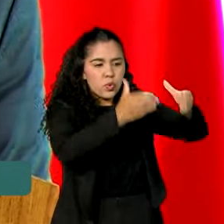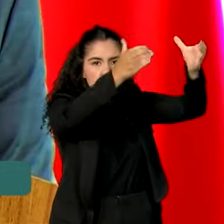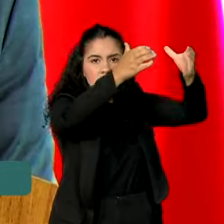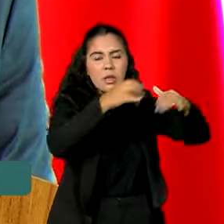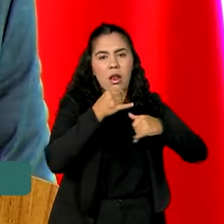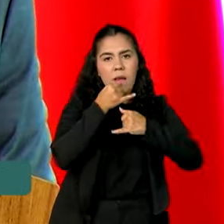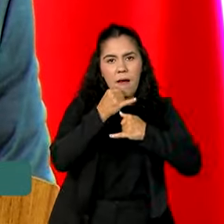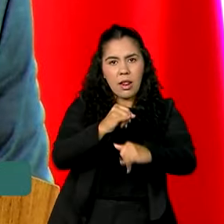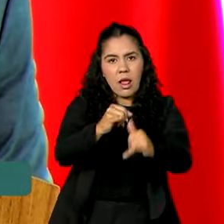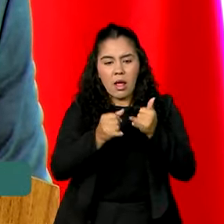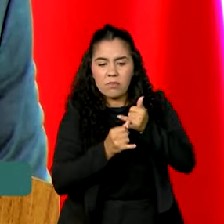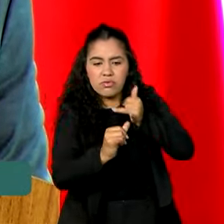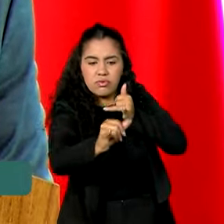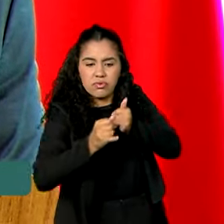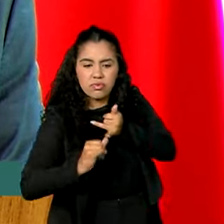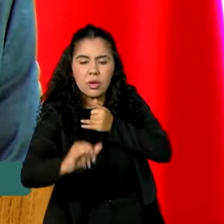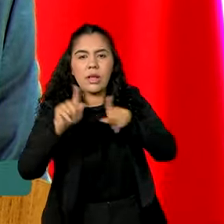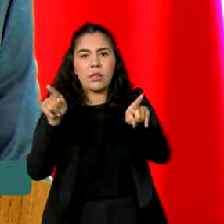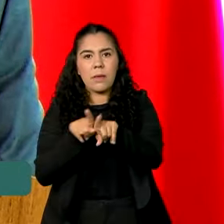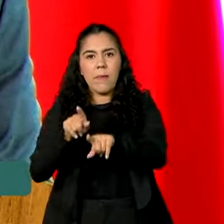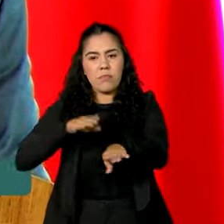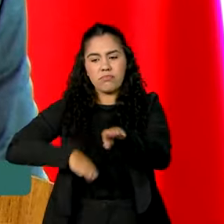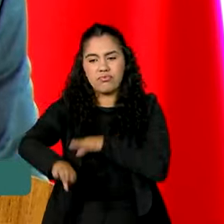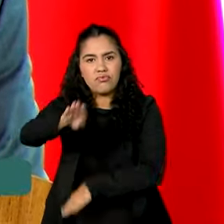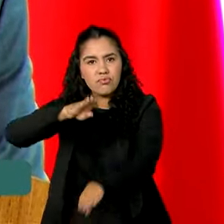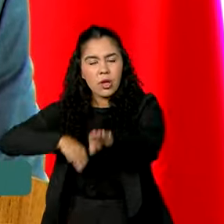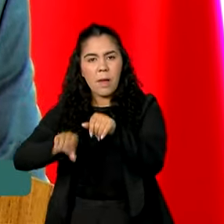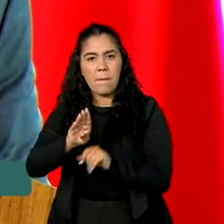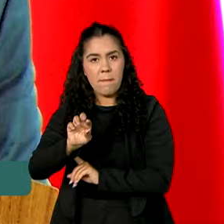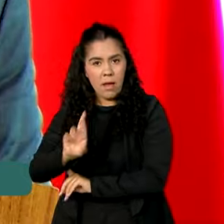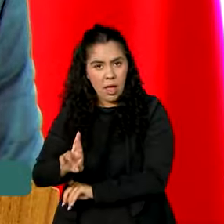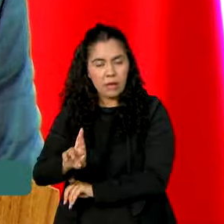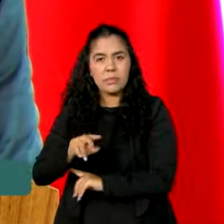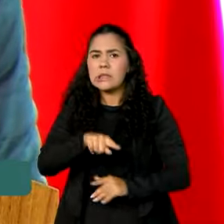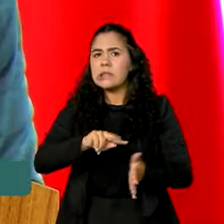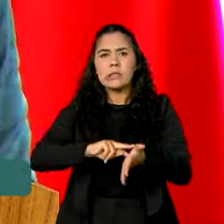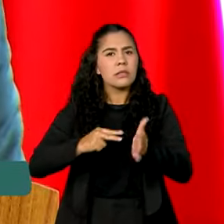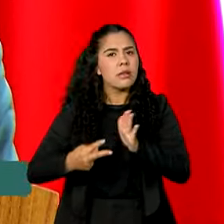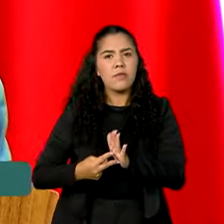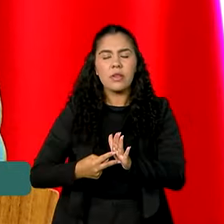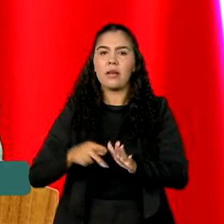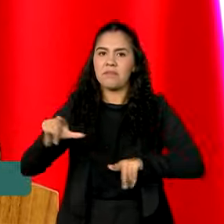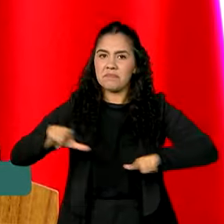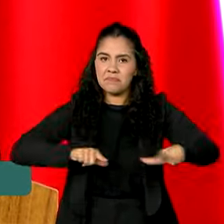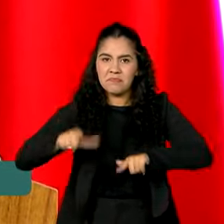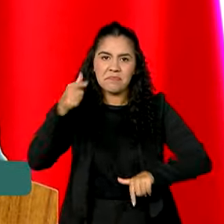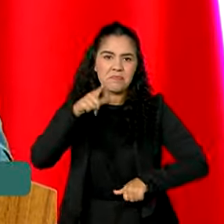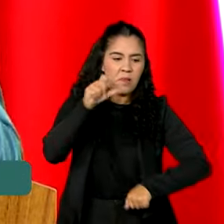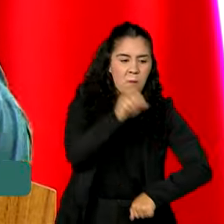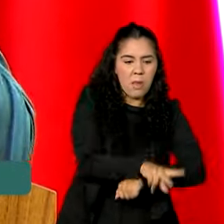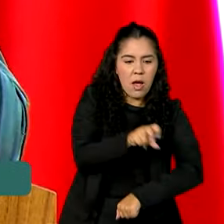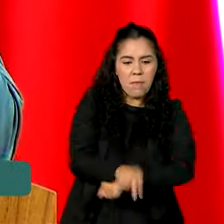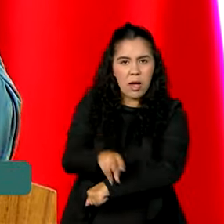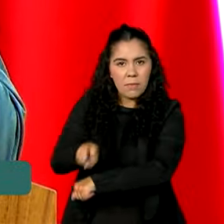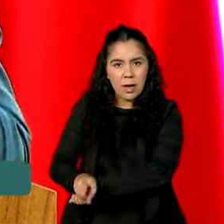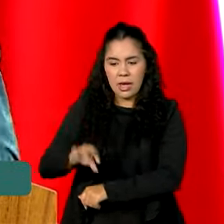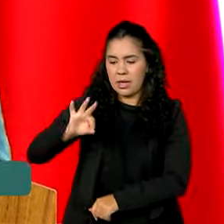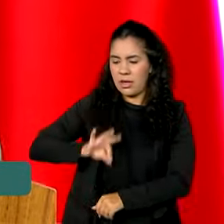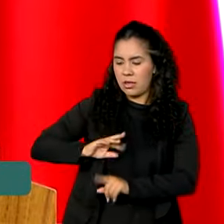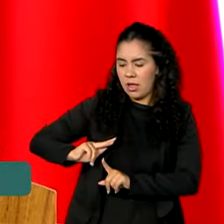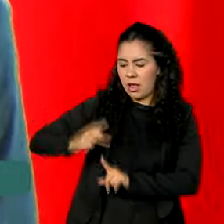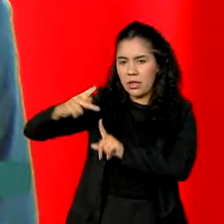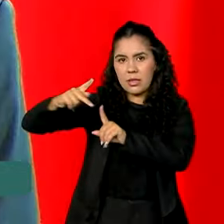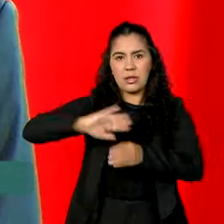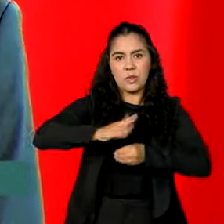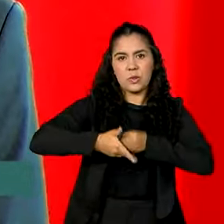e ferrovia. Isso representa emprego, renda, sustentabilidade para o